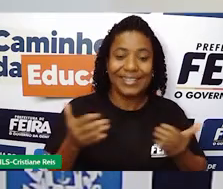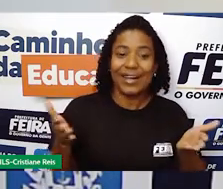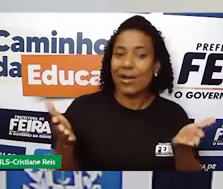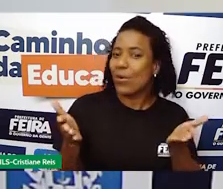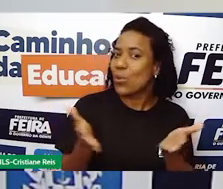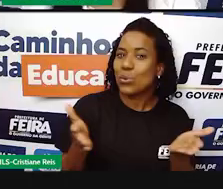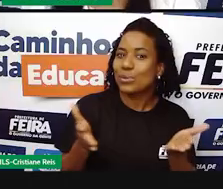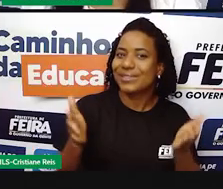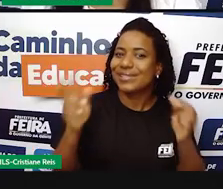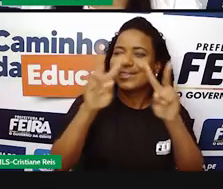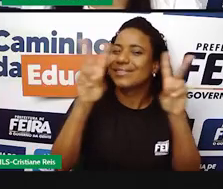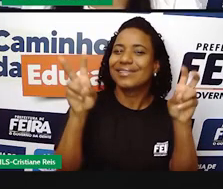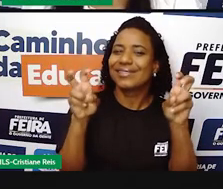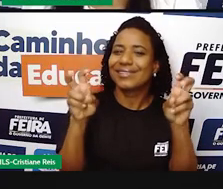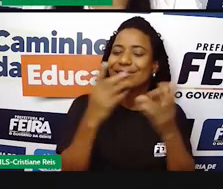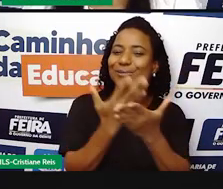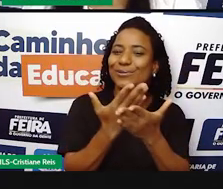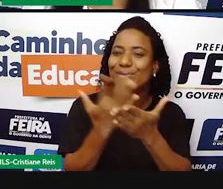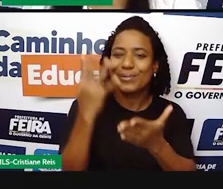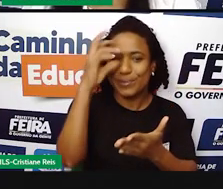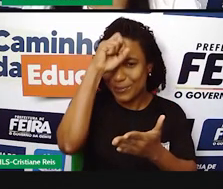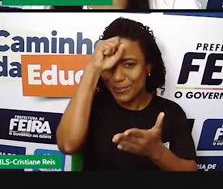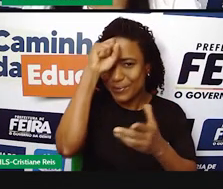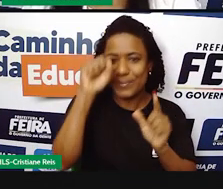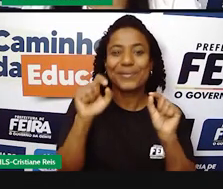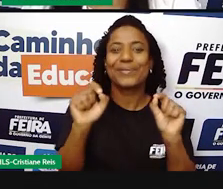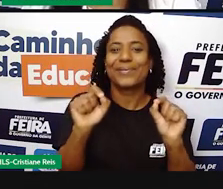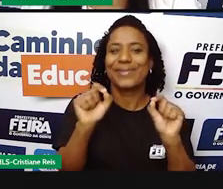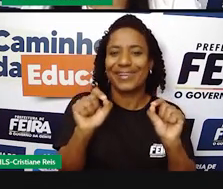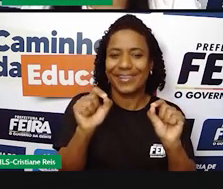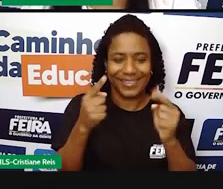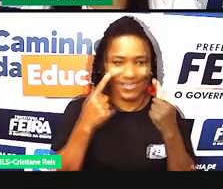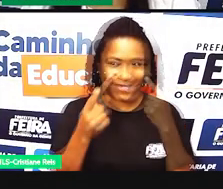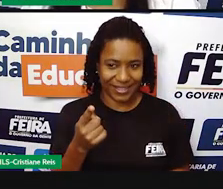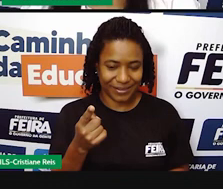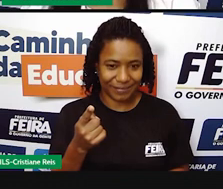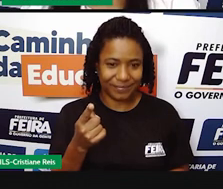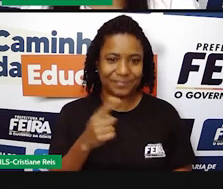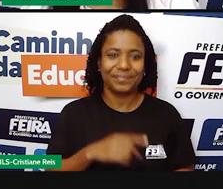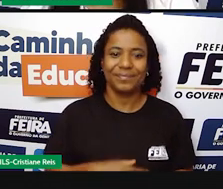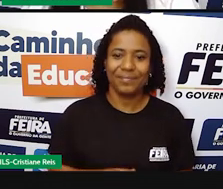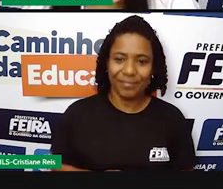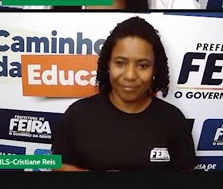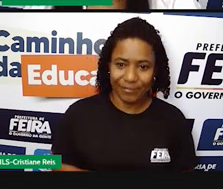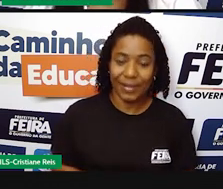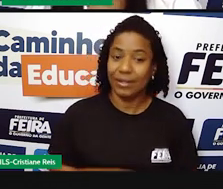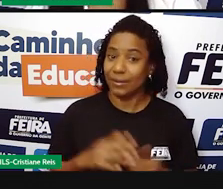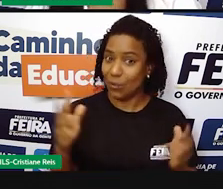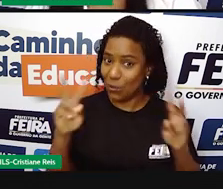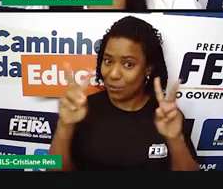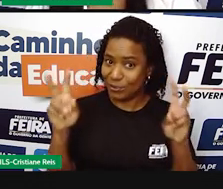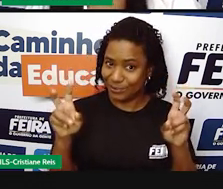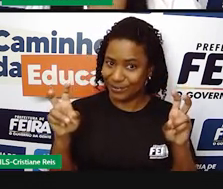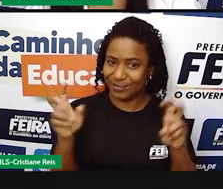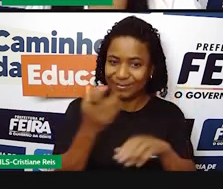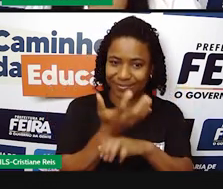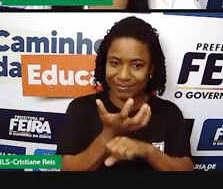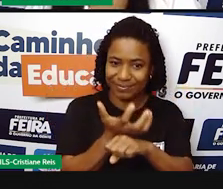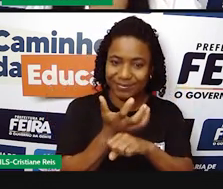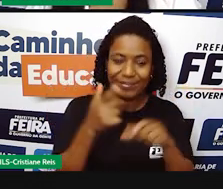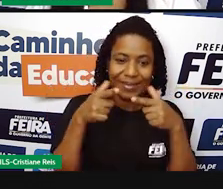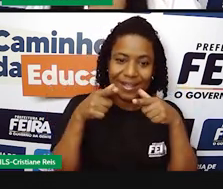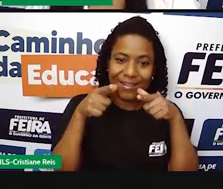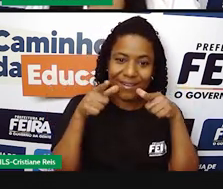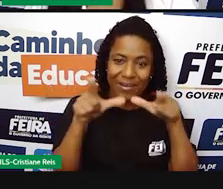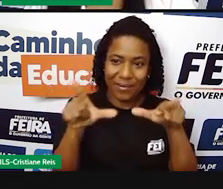estudaremos hoje? Olha só, turma. Nossa aula é de linguagens. E aí, nessa